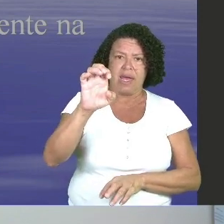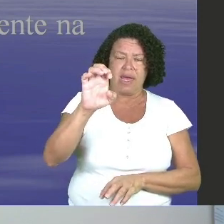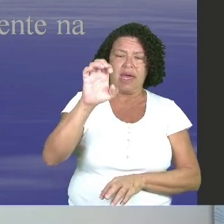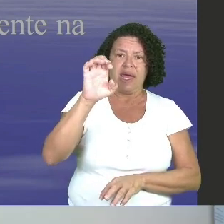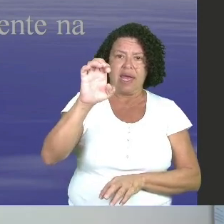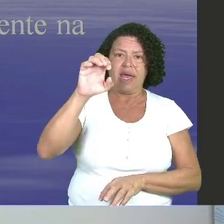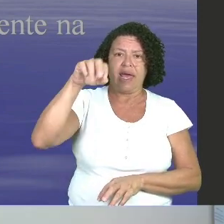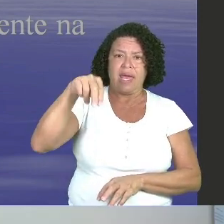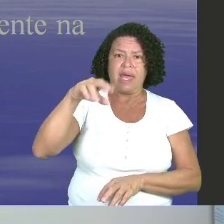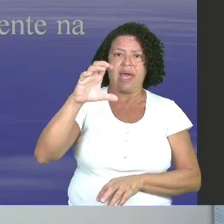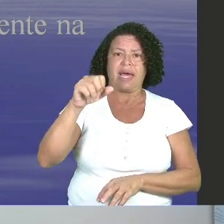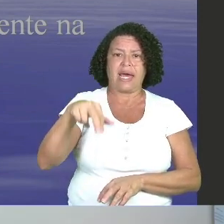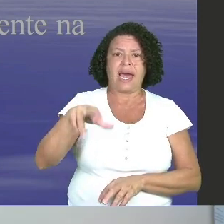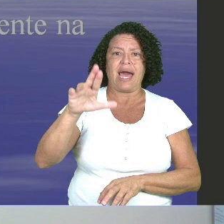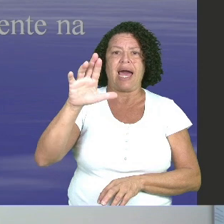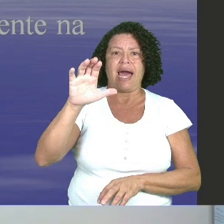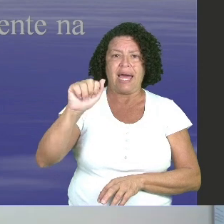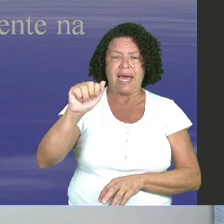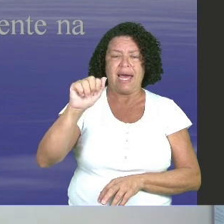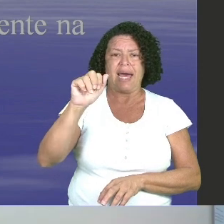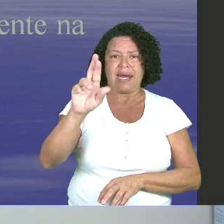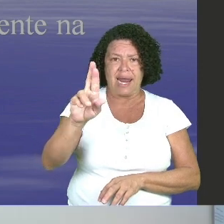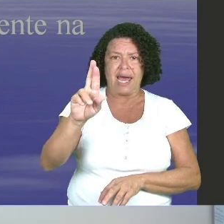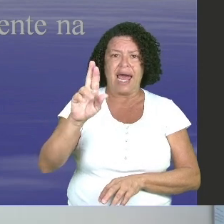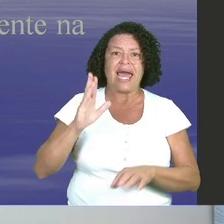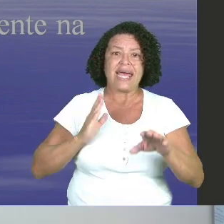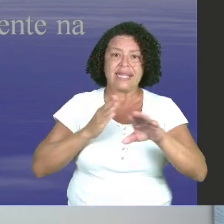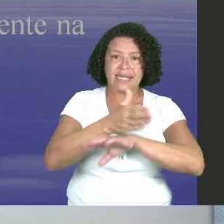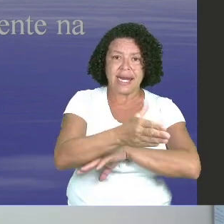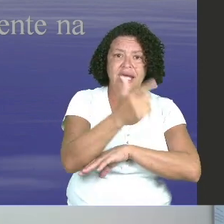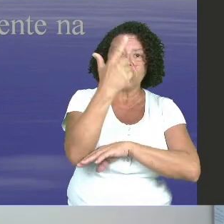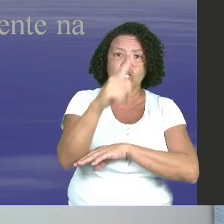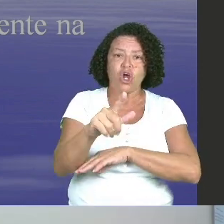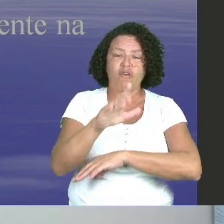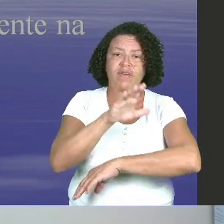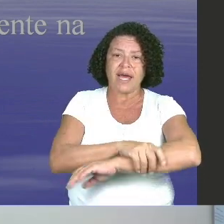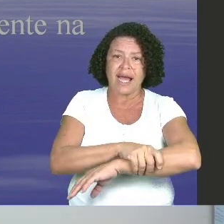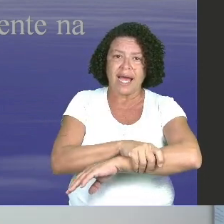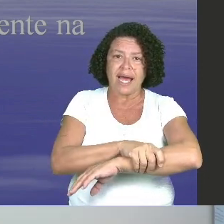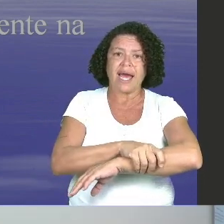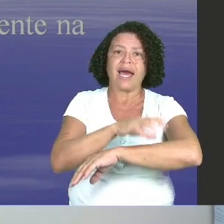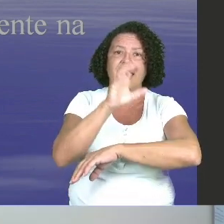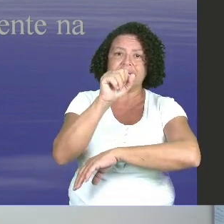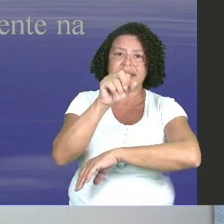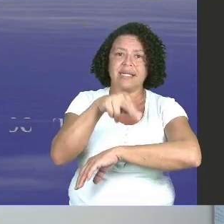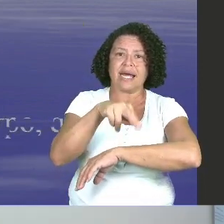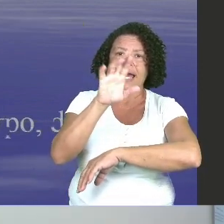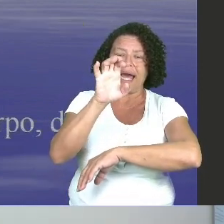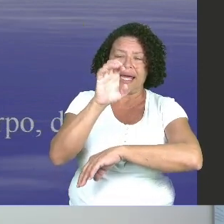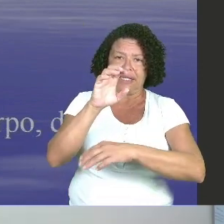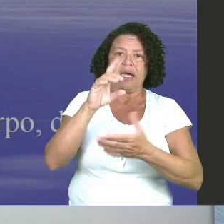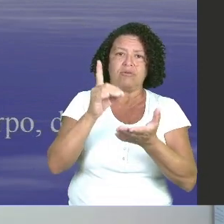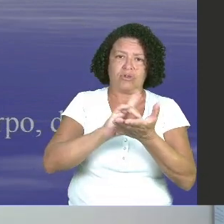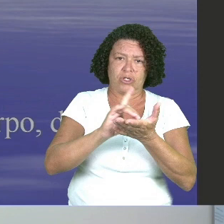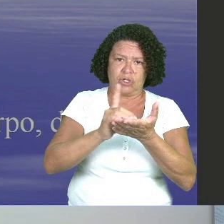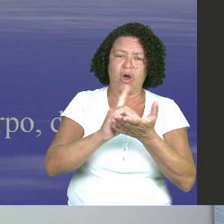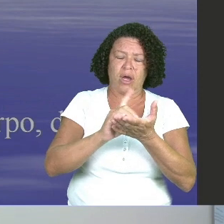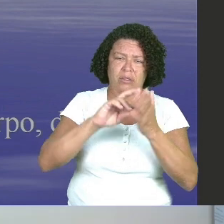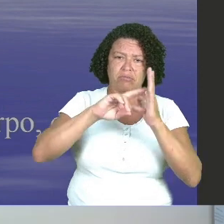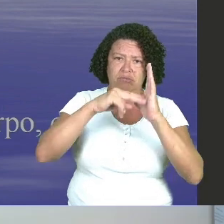Reencarnação, reencarnar, entrar novamente na carne. Essa é a definição de